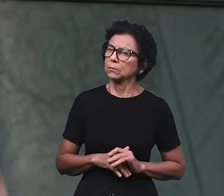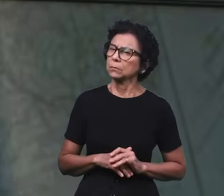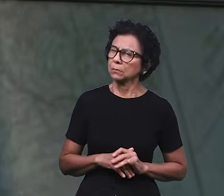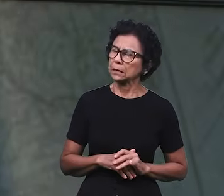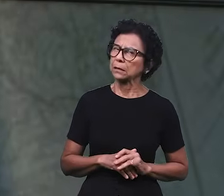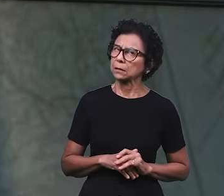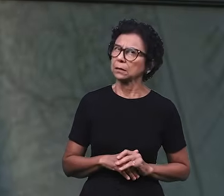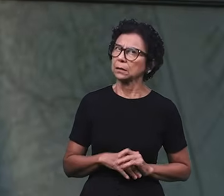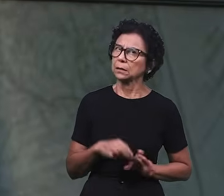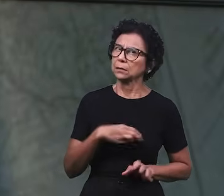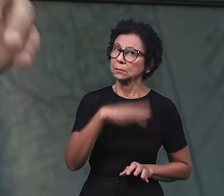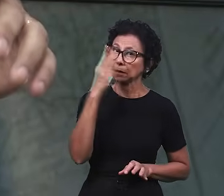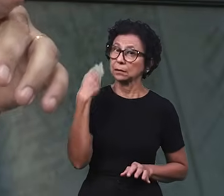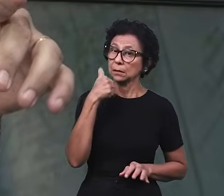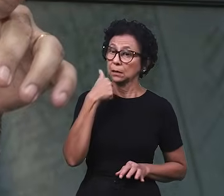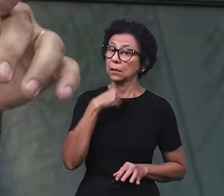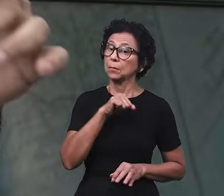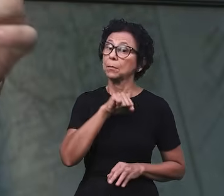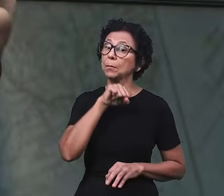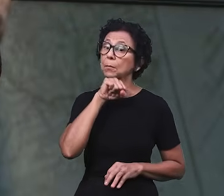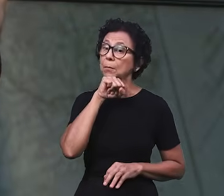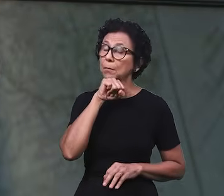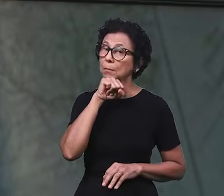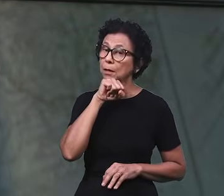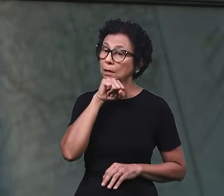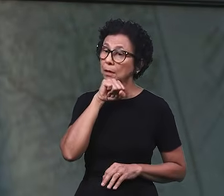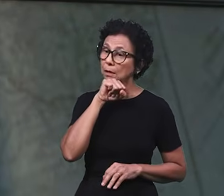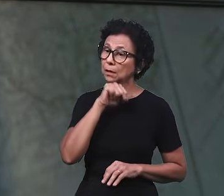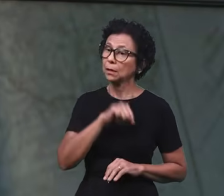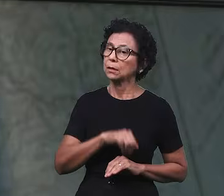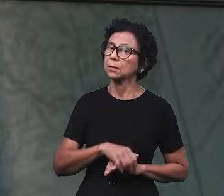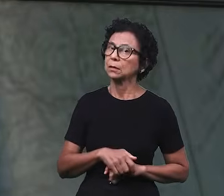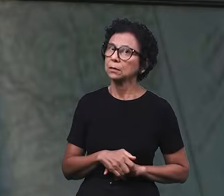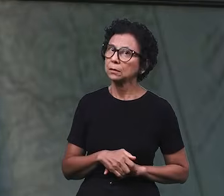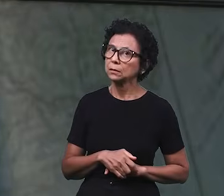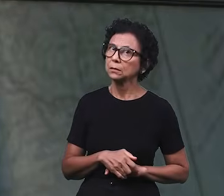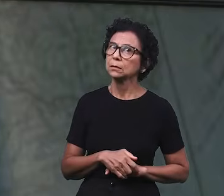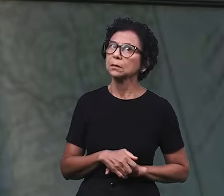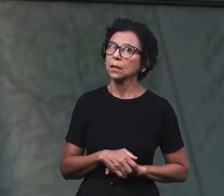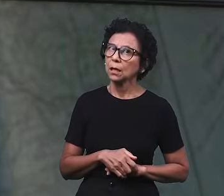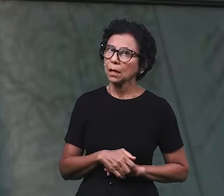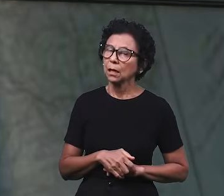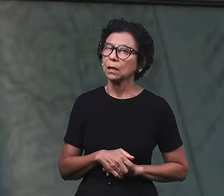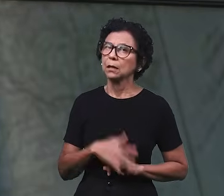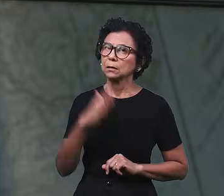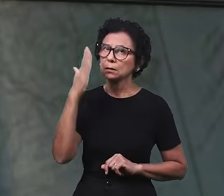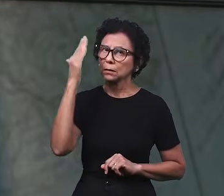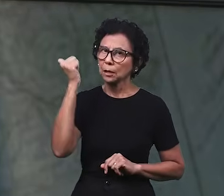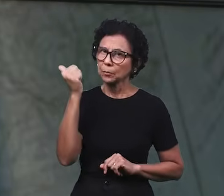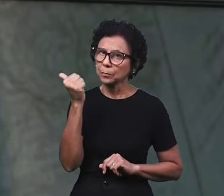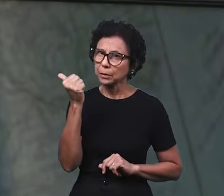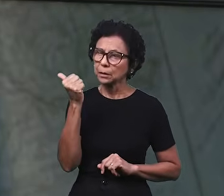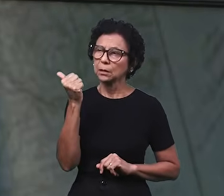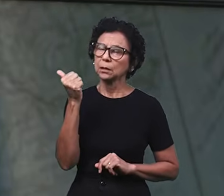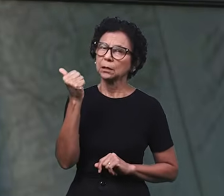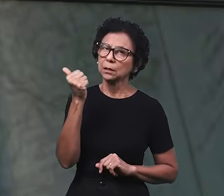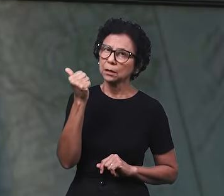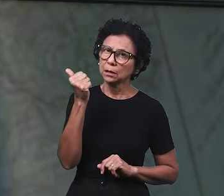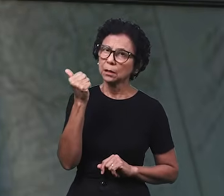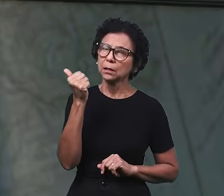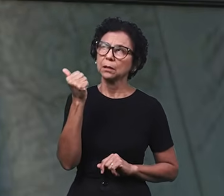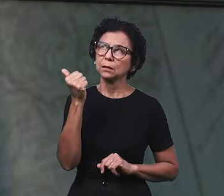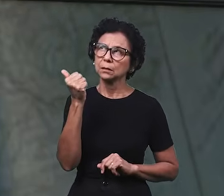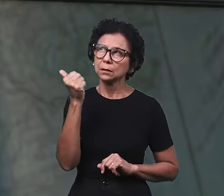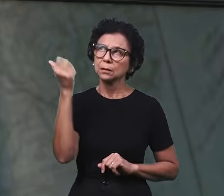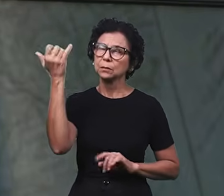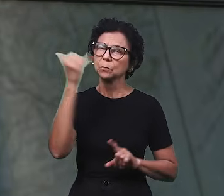publicamente, mas Maria, ela como mãe, ela ouvia os sinais, o cumprimento dos sinais, e ela conferia